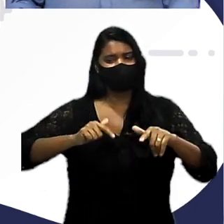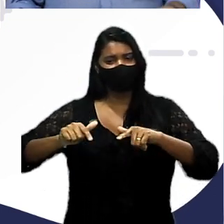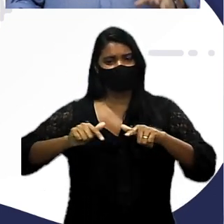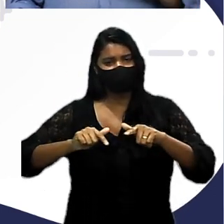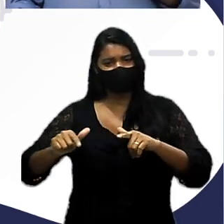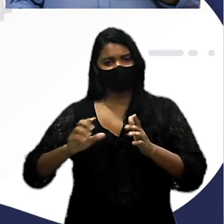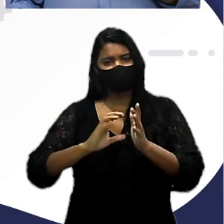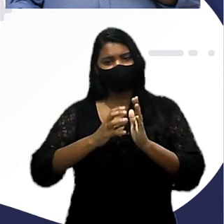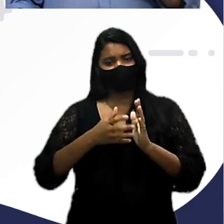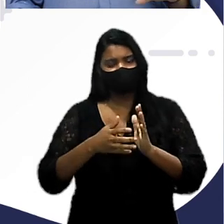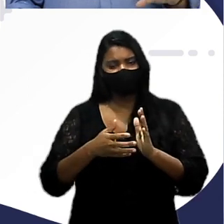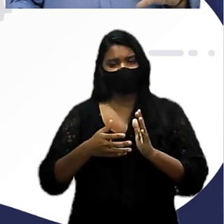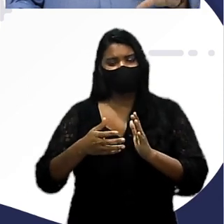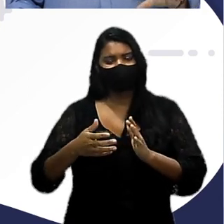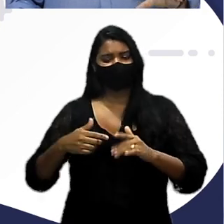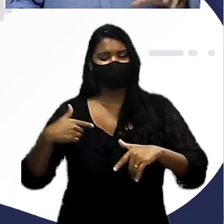trabalho,